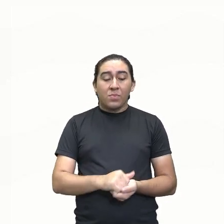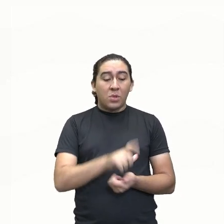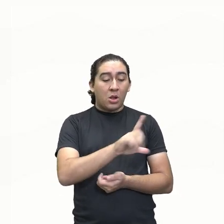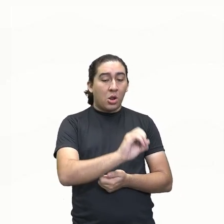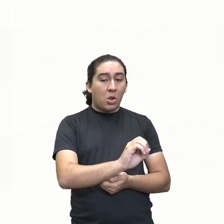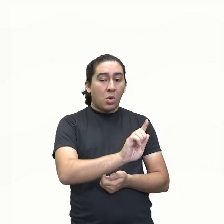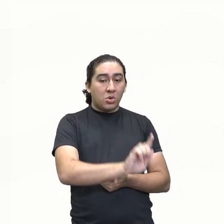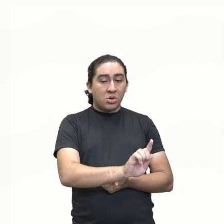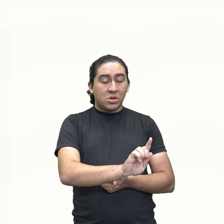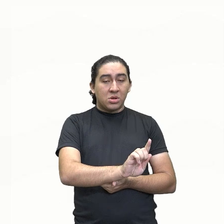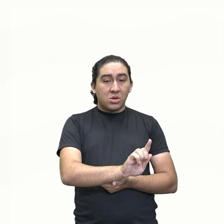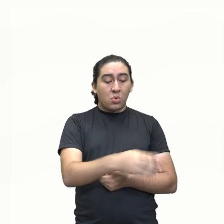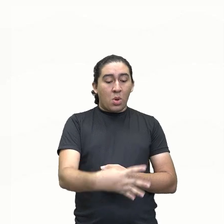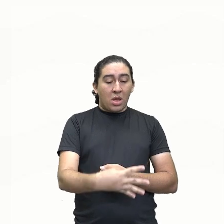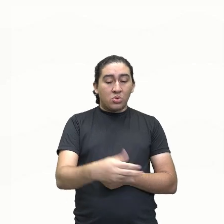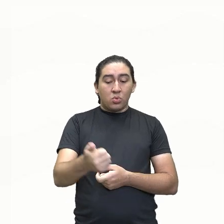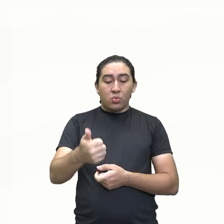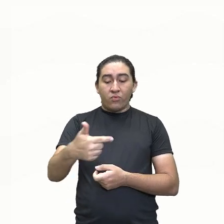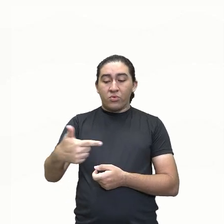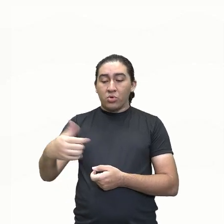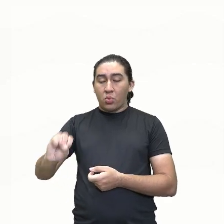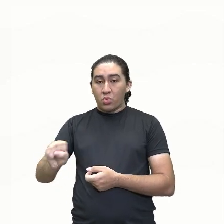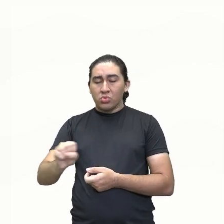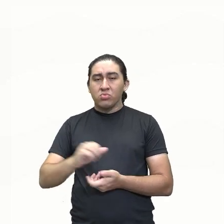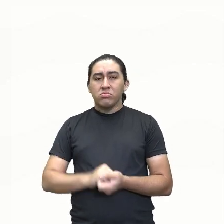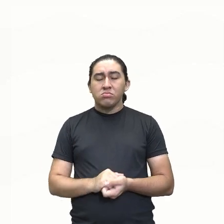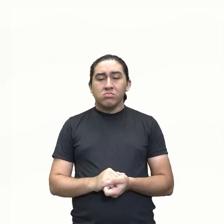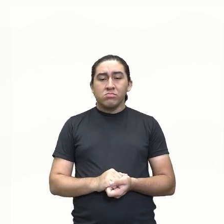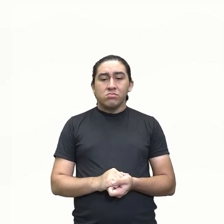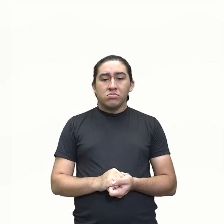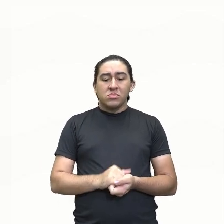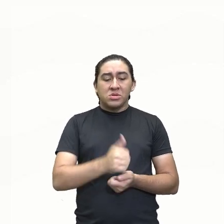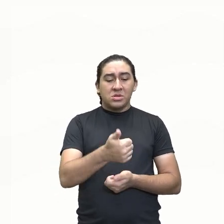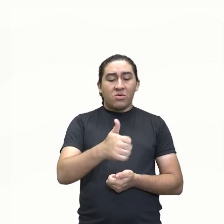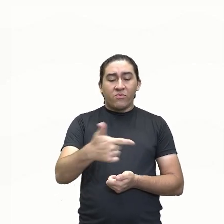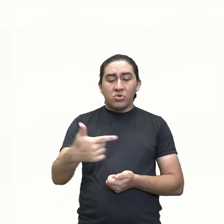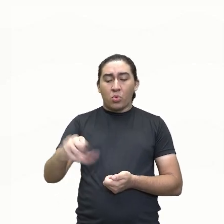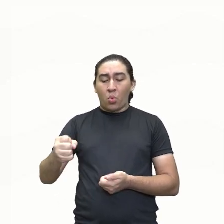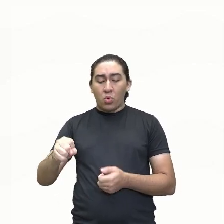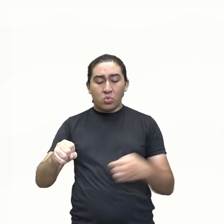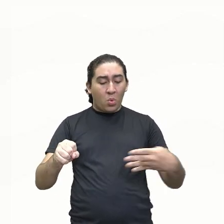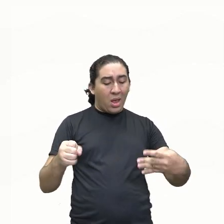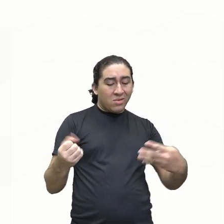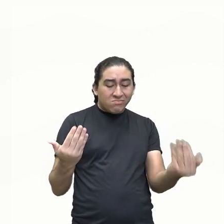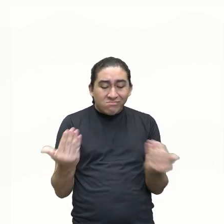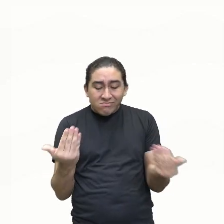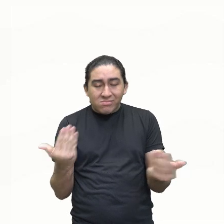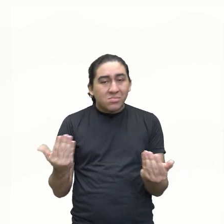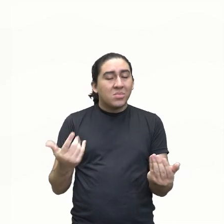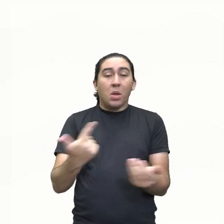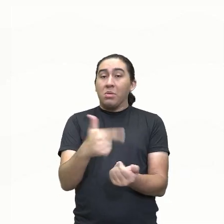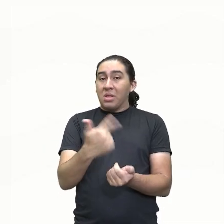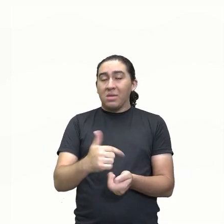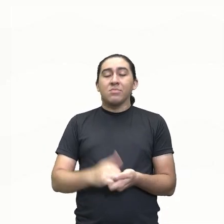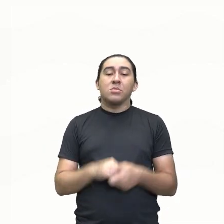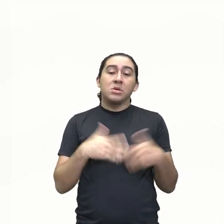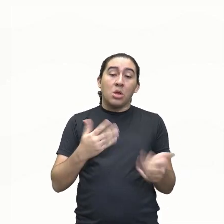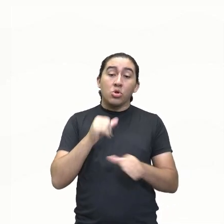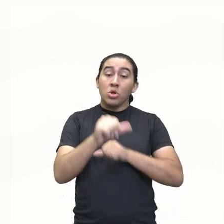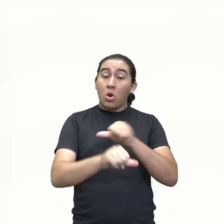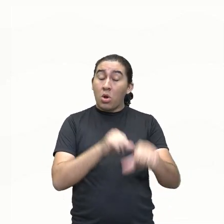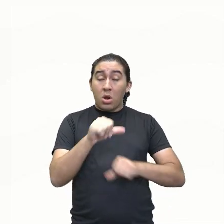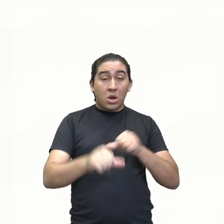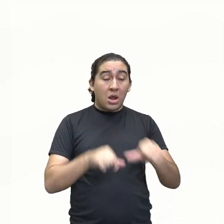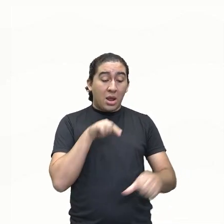128 na base 4. Professora, não tem log de 128 na base 4. Eu vou mudar essa base